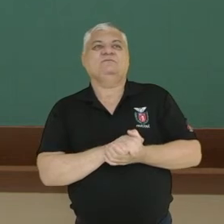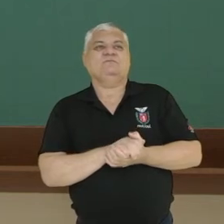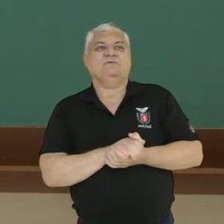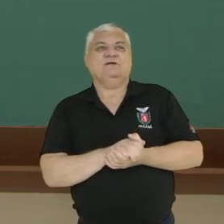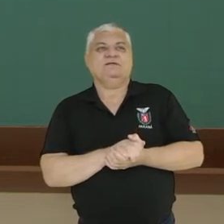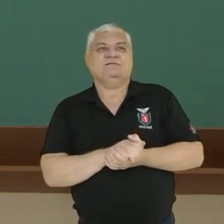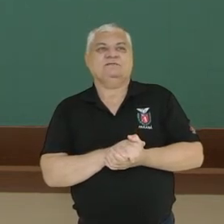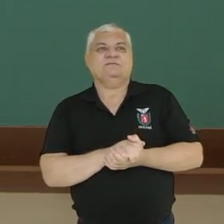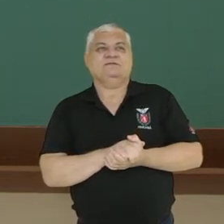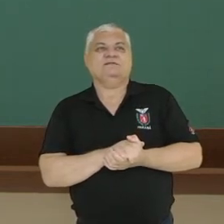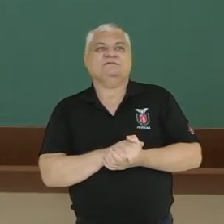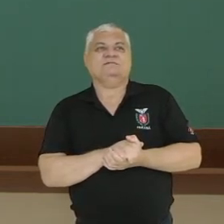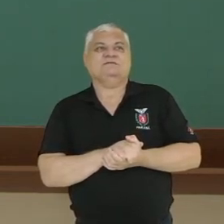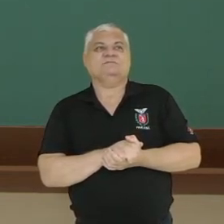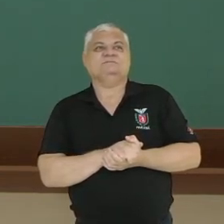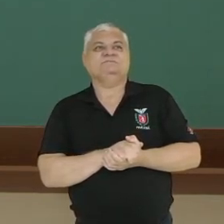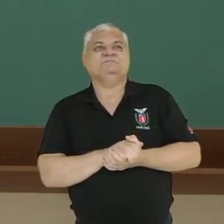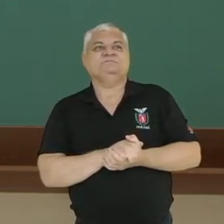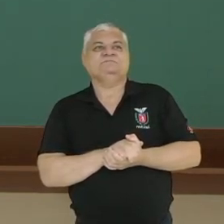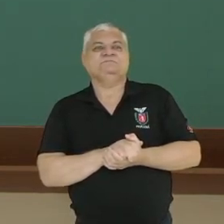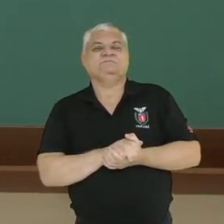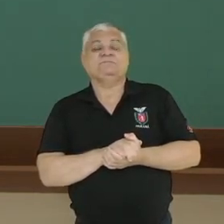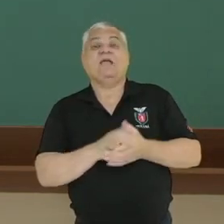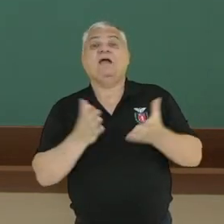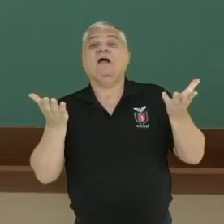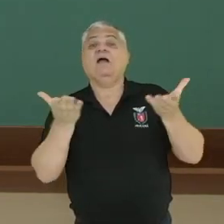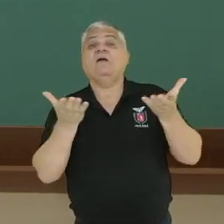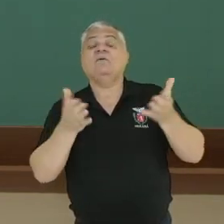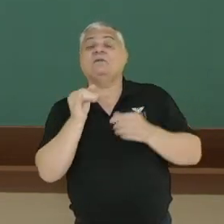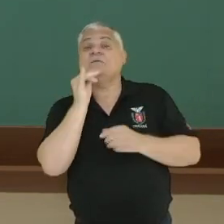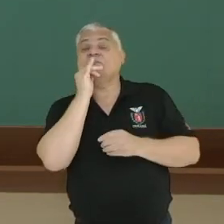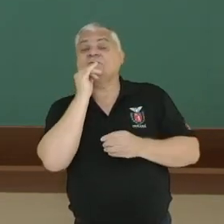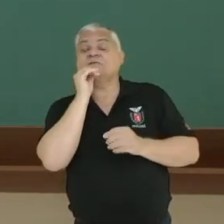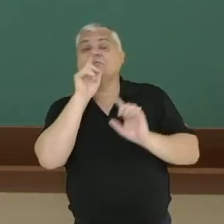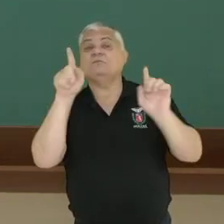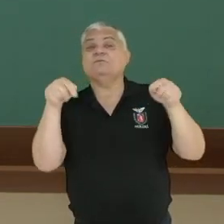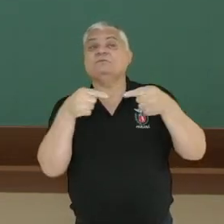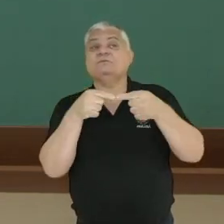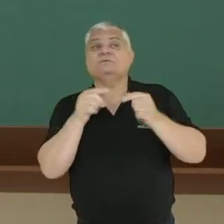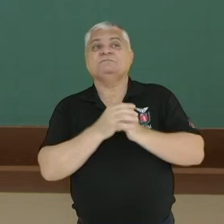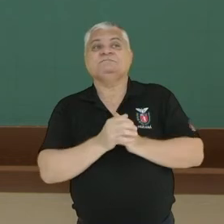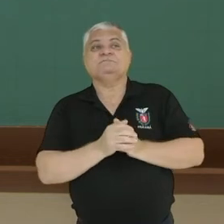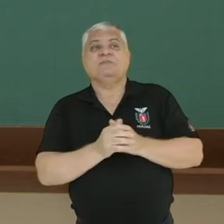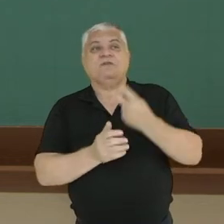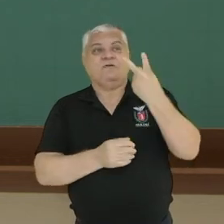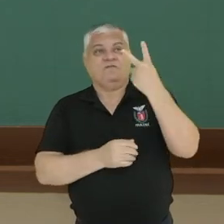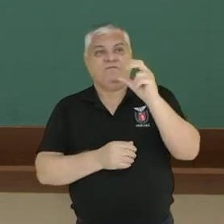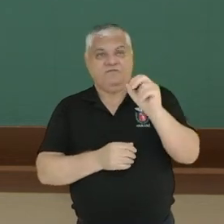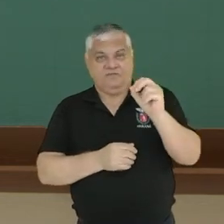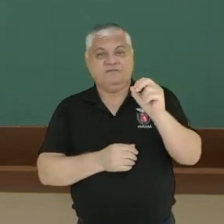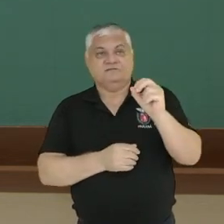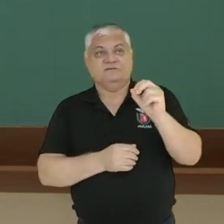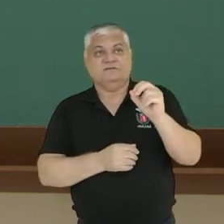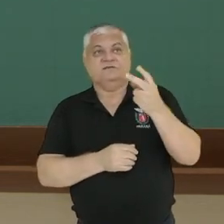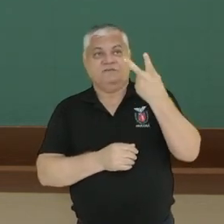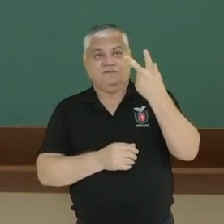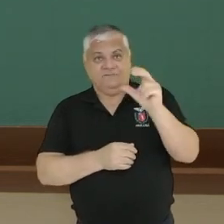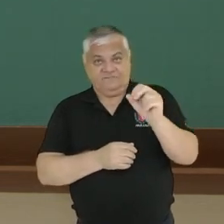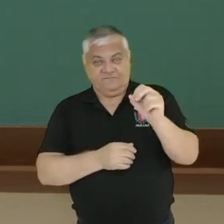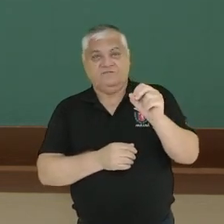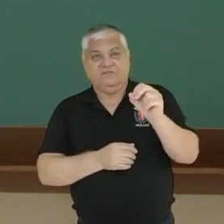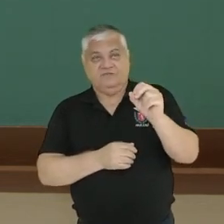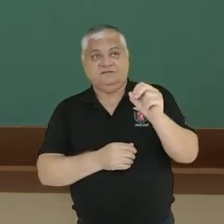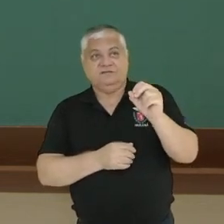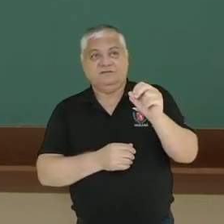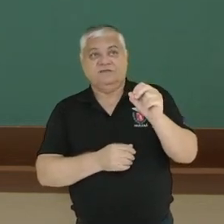logaritmando 10 sobre 4. Agora, nós vamos aplicar logaritmo, né, pessoal? As propriedades. Então, eu